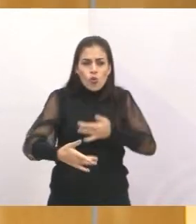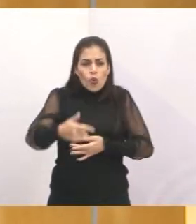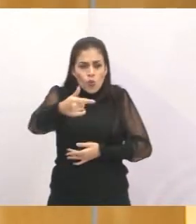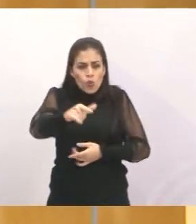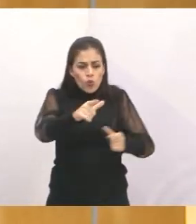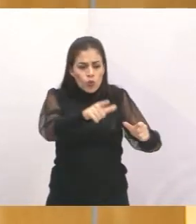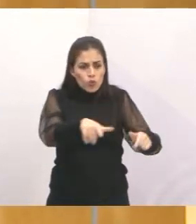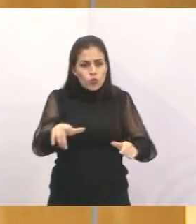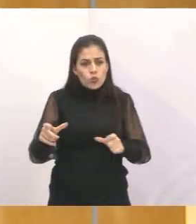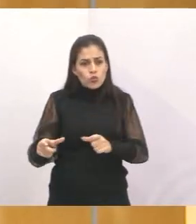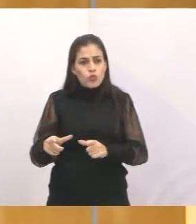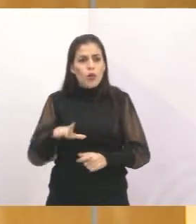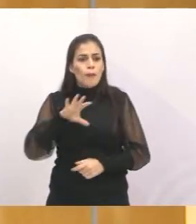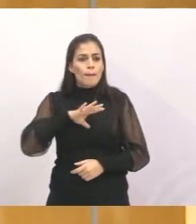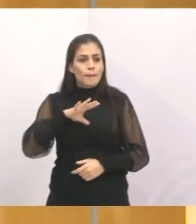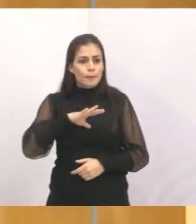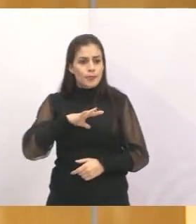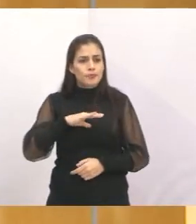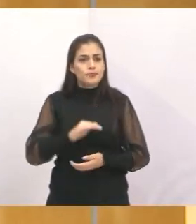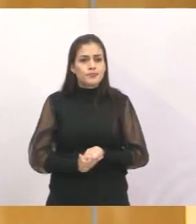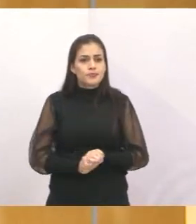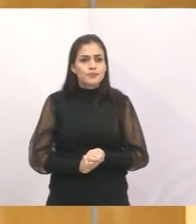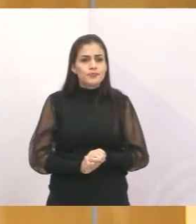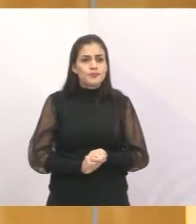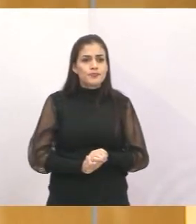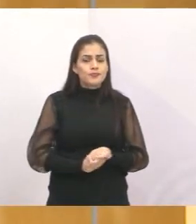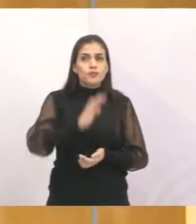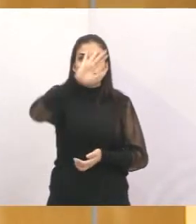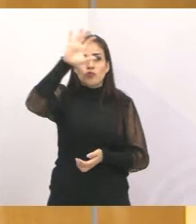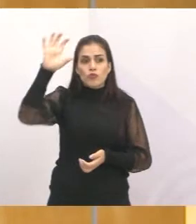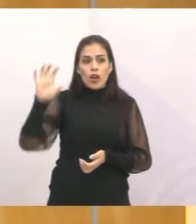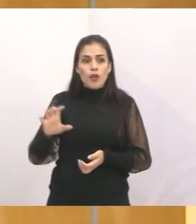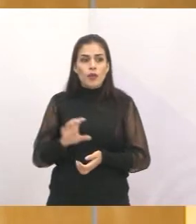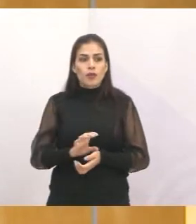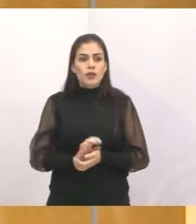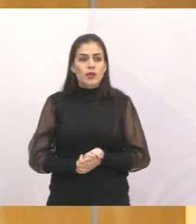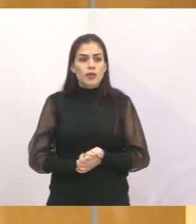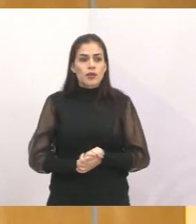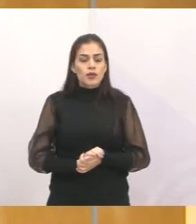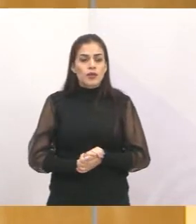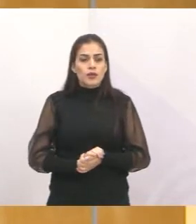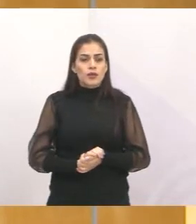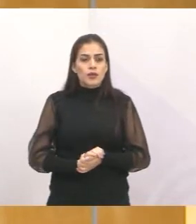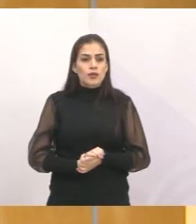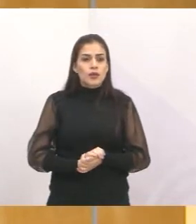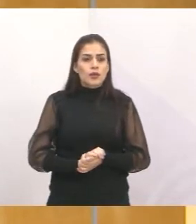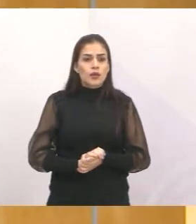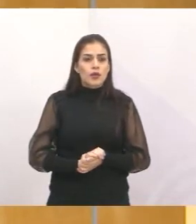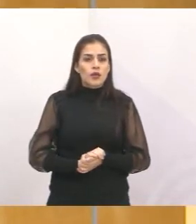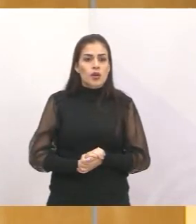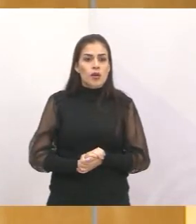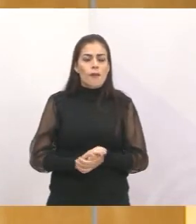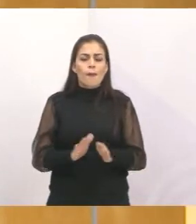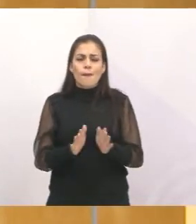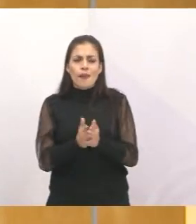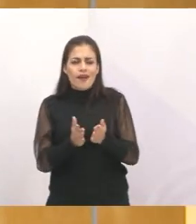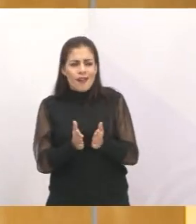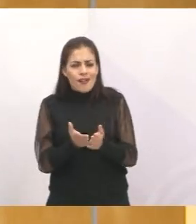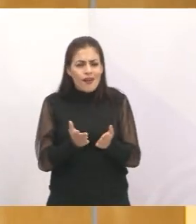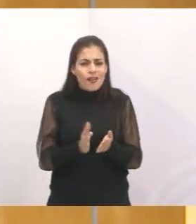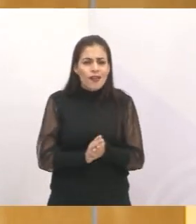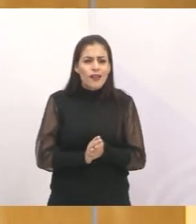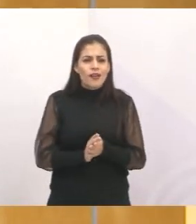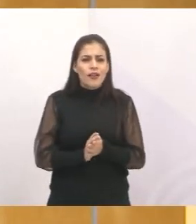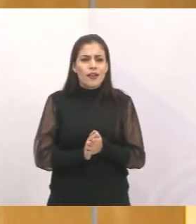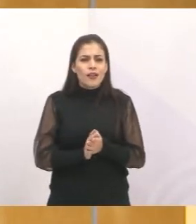municípios de vários pontos do país, com carências extremas. Mas